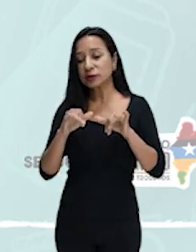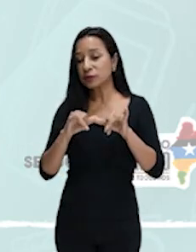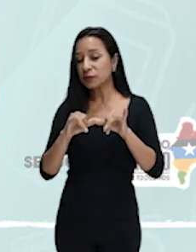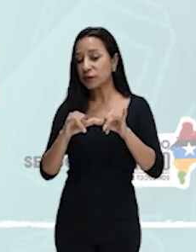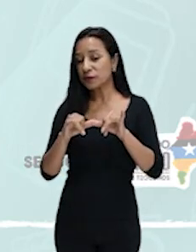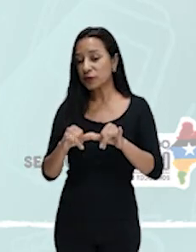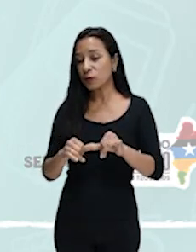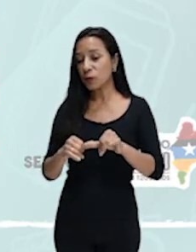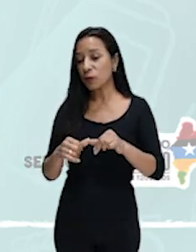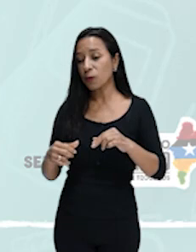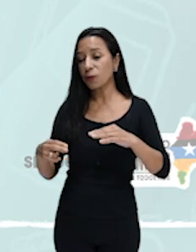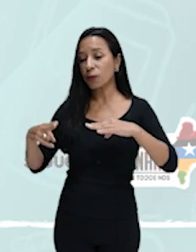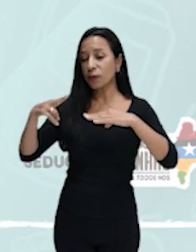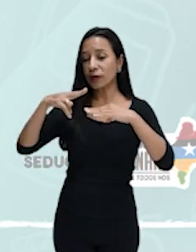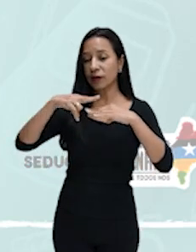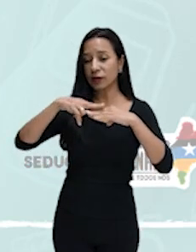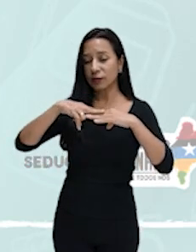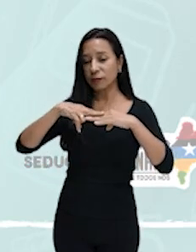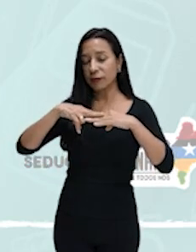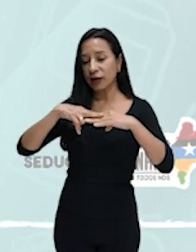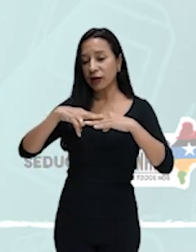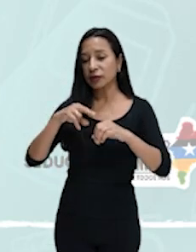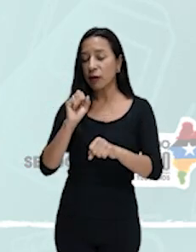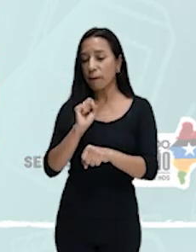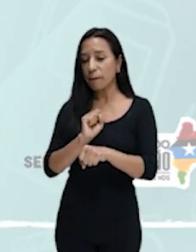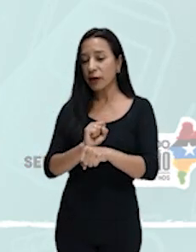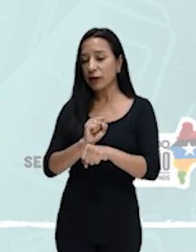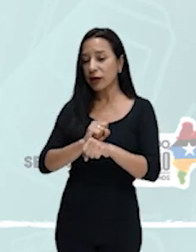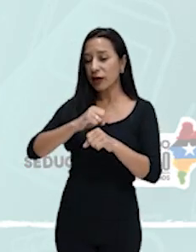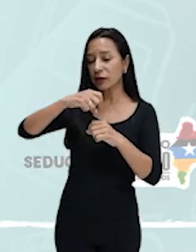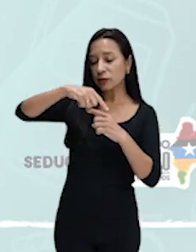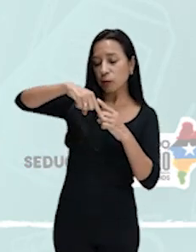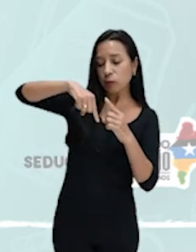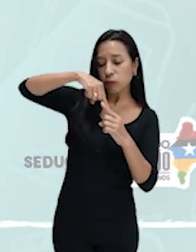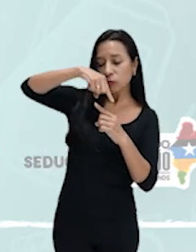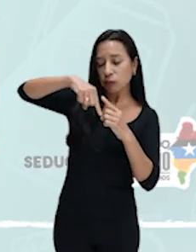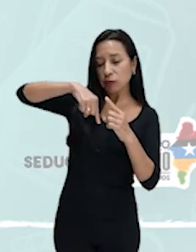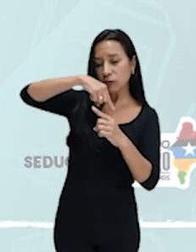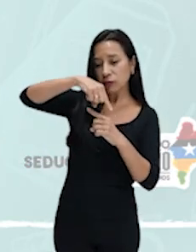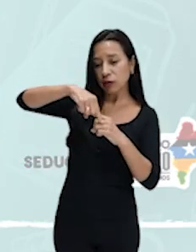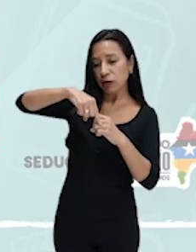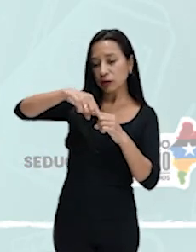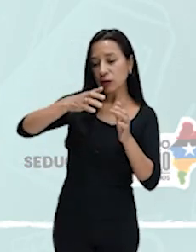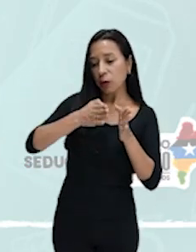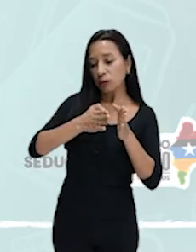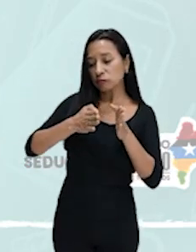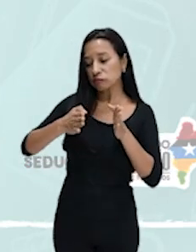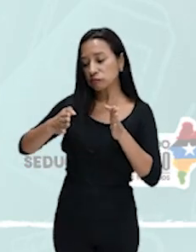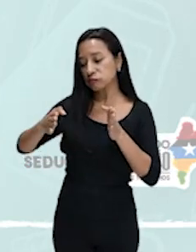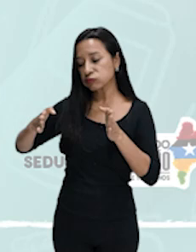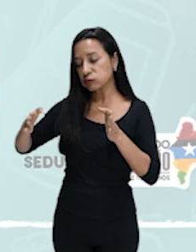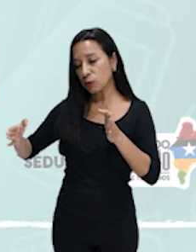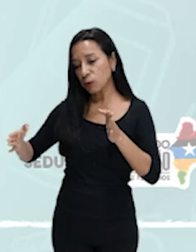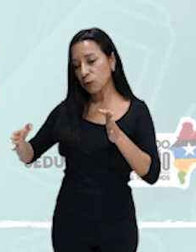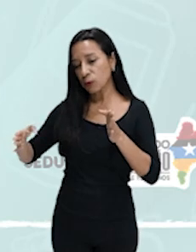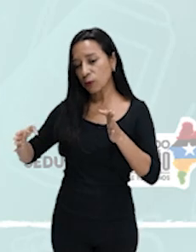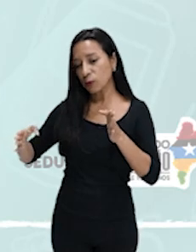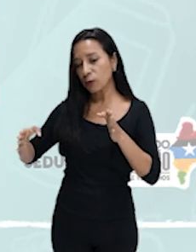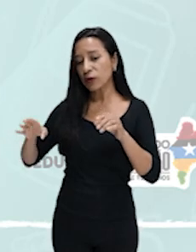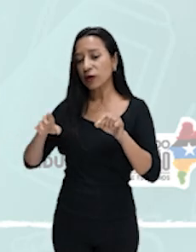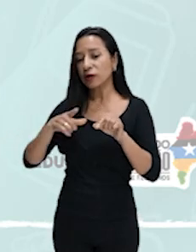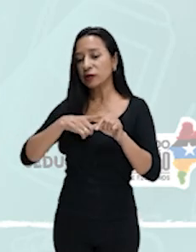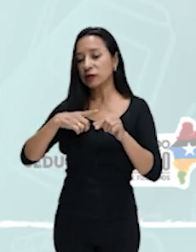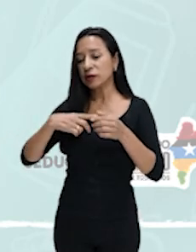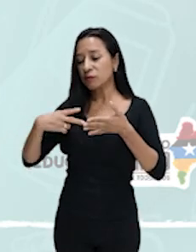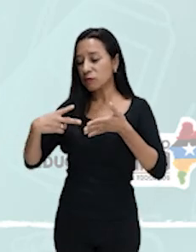ficou acamada, imóvel e engessada por um período muito longo e também foi submetida a mais